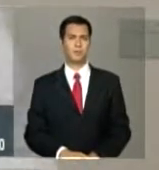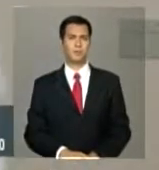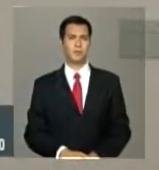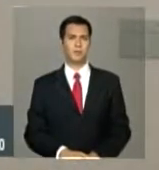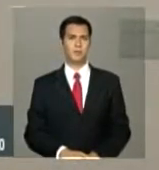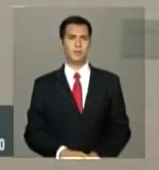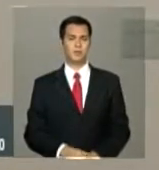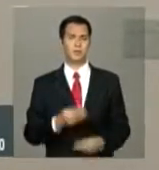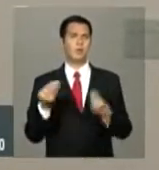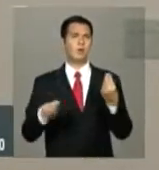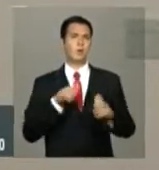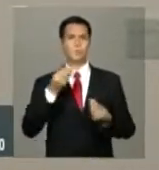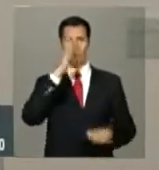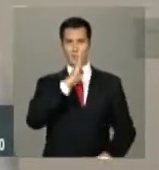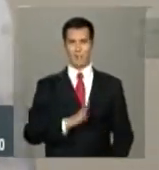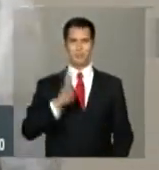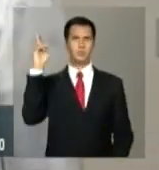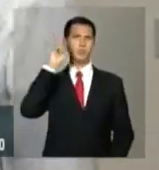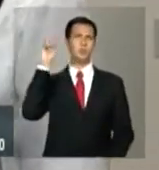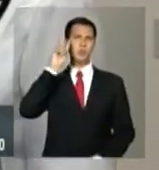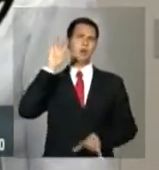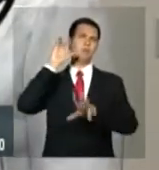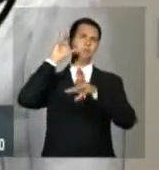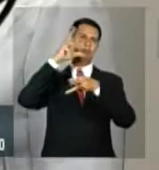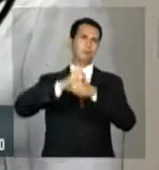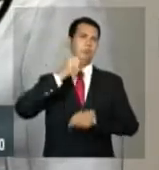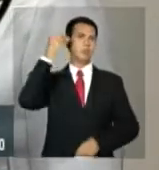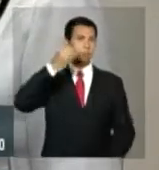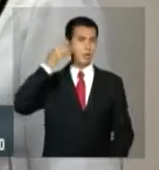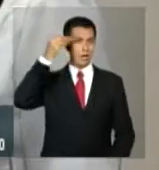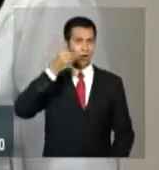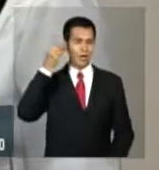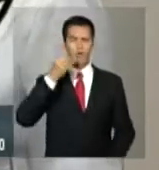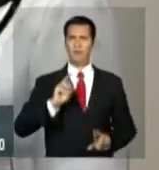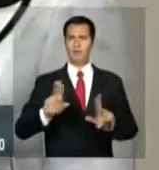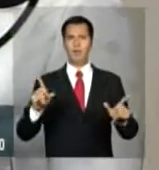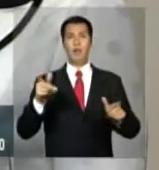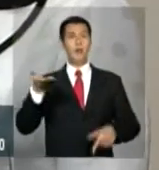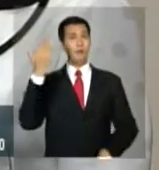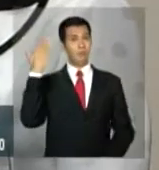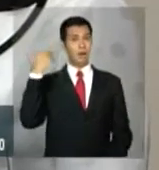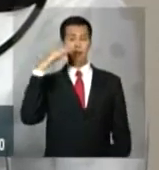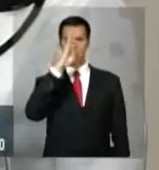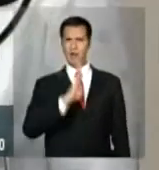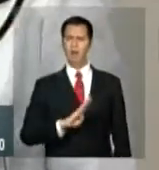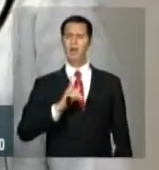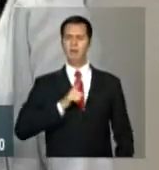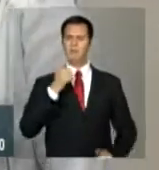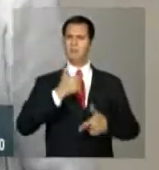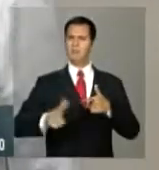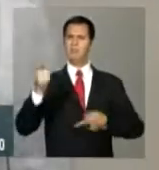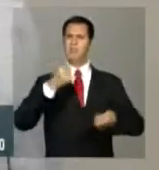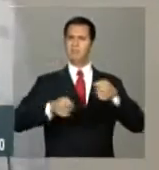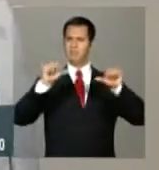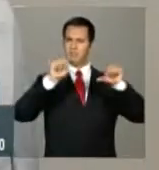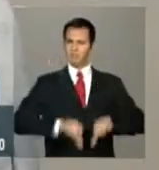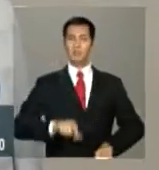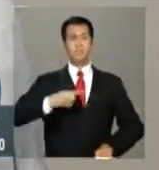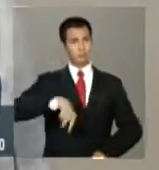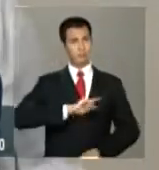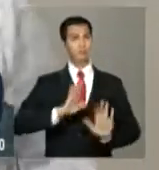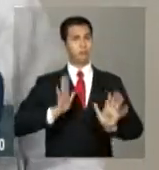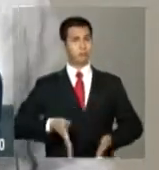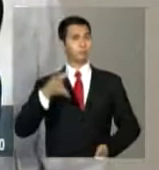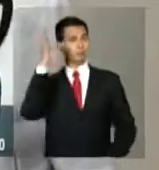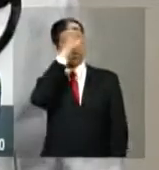por exemplo, histórica do Brasil. Nós enfrentamos várias crises, nós temos uma vivência. O que,